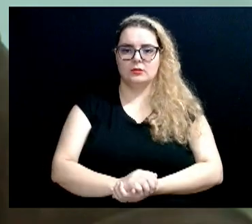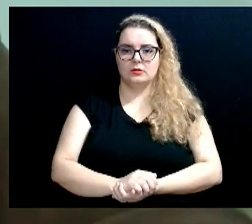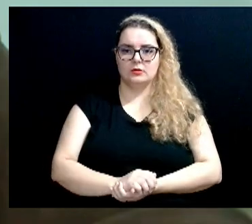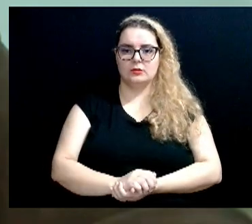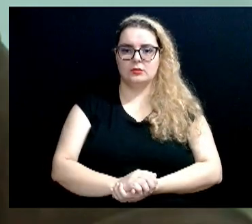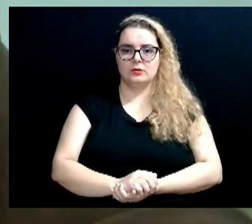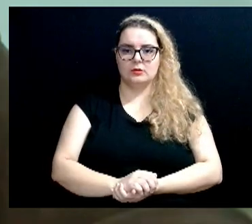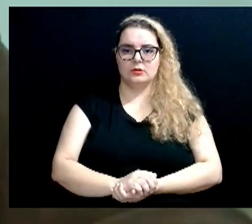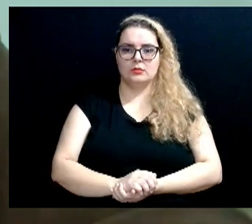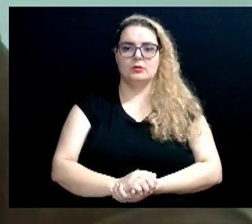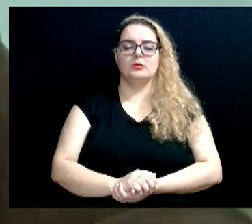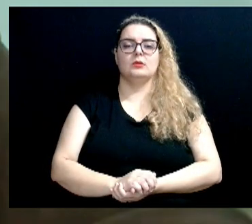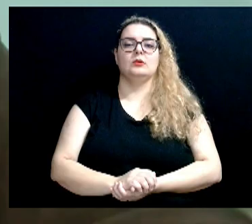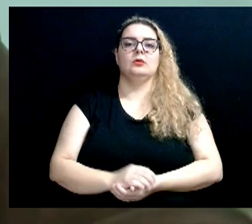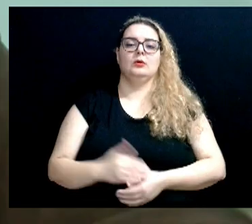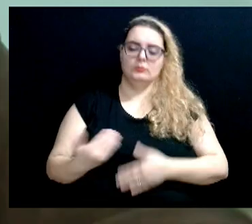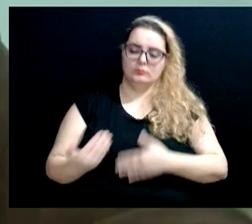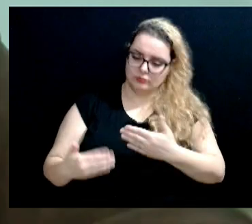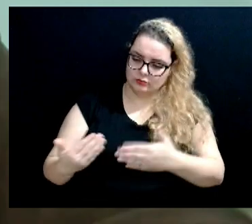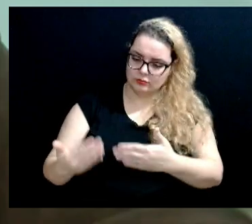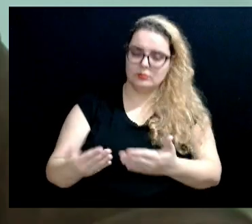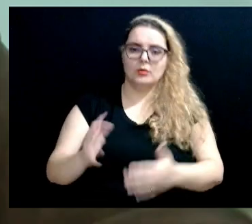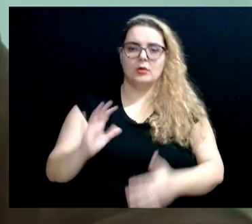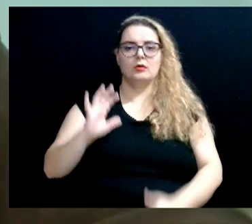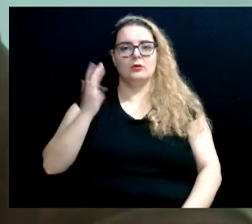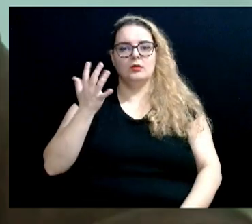desenvolvimento, e isso vai